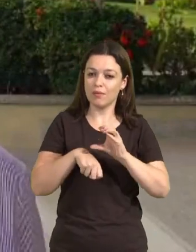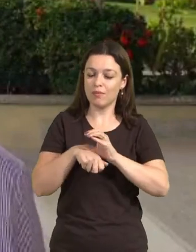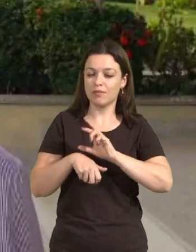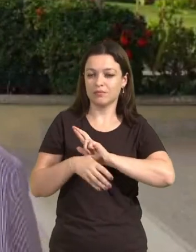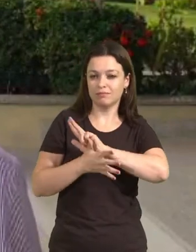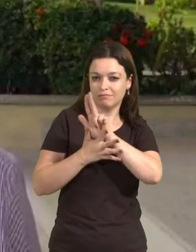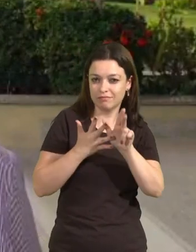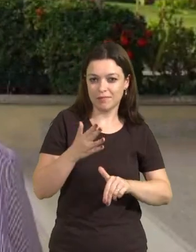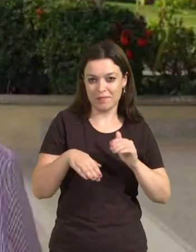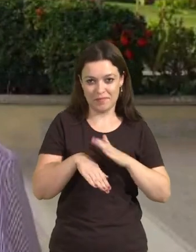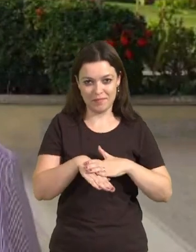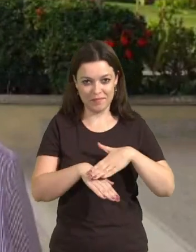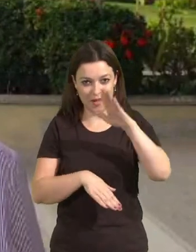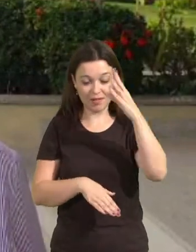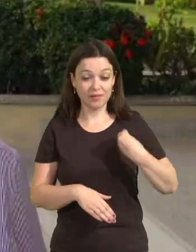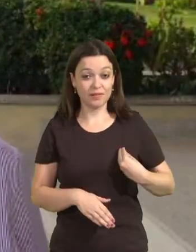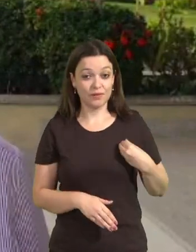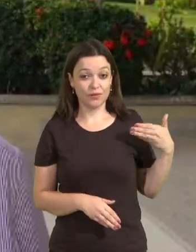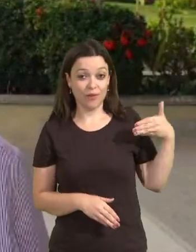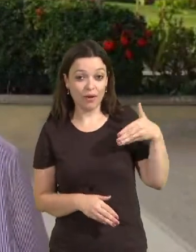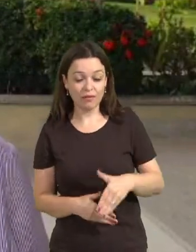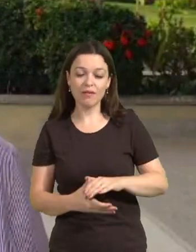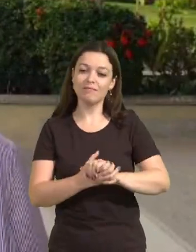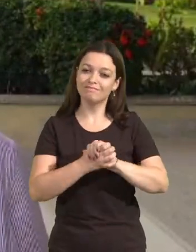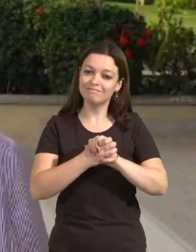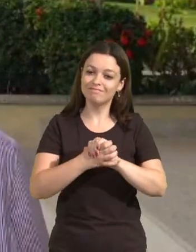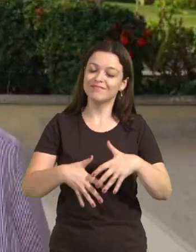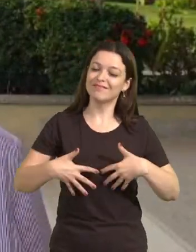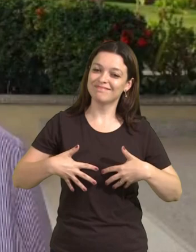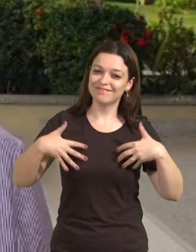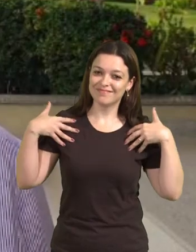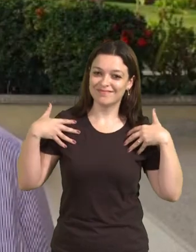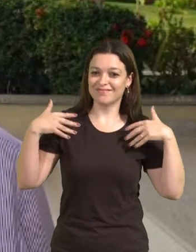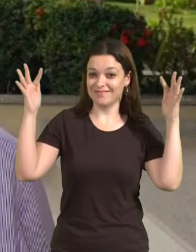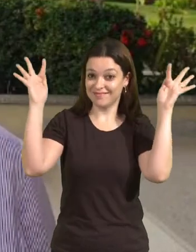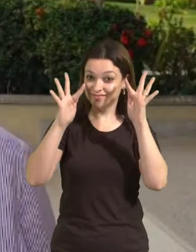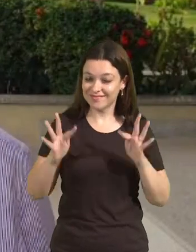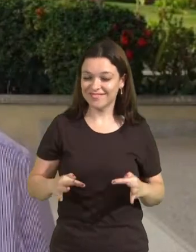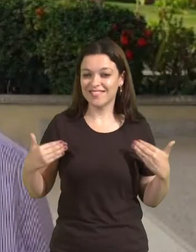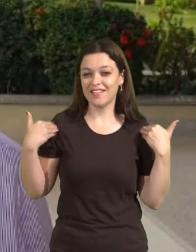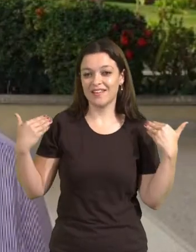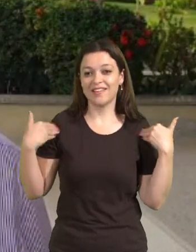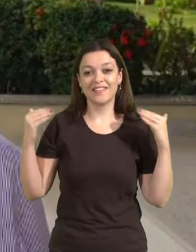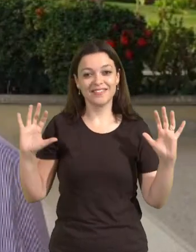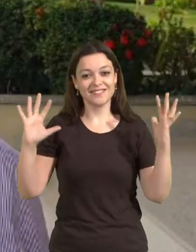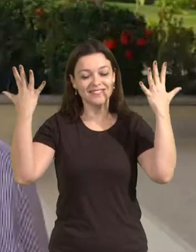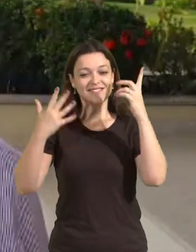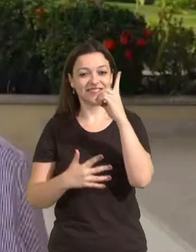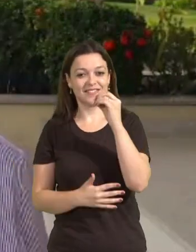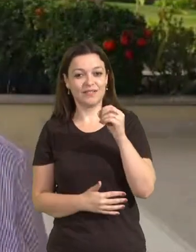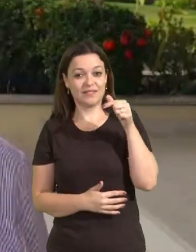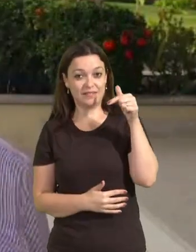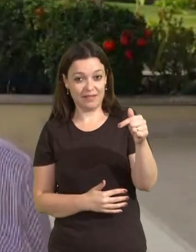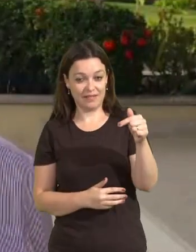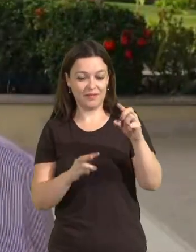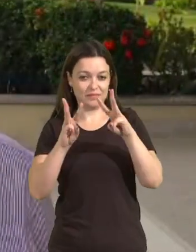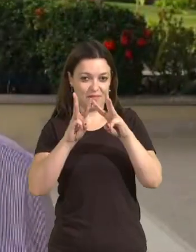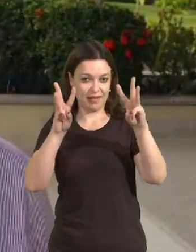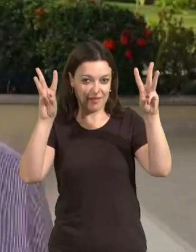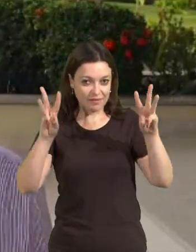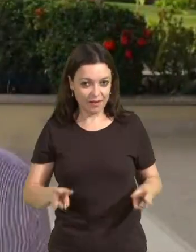cada vez maior. Nós estamos aqui para cumprimentar com muito orgulho, muita alegria, os 107 anos da Universidade Federal do